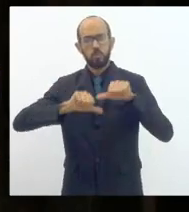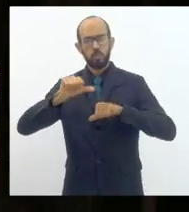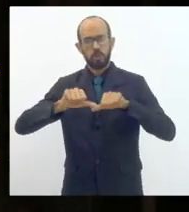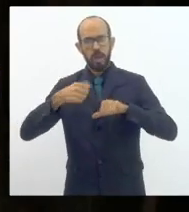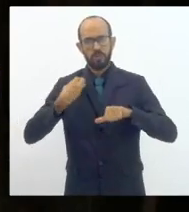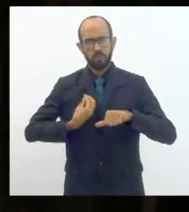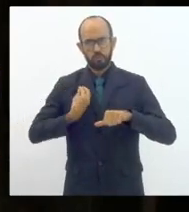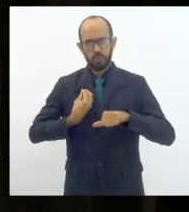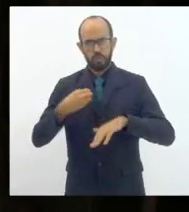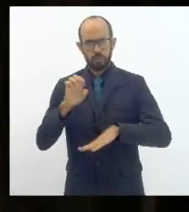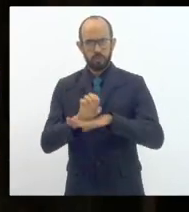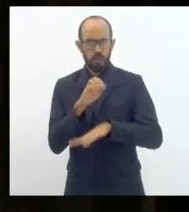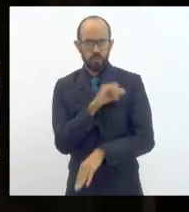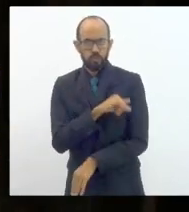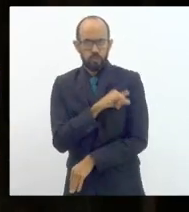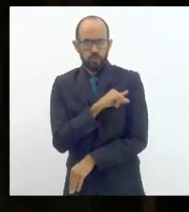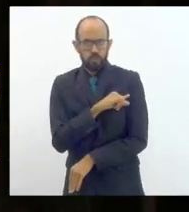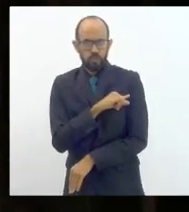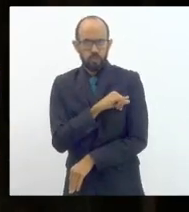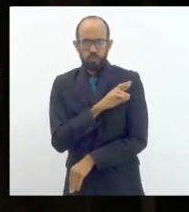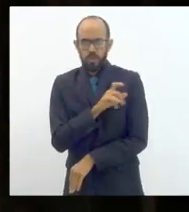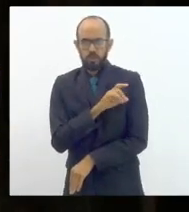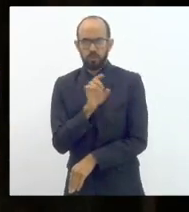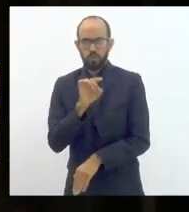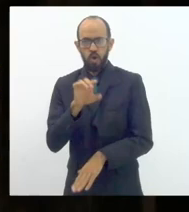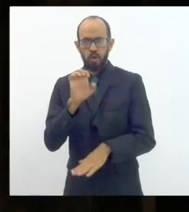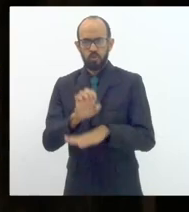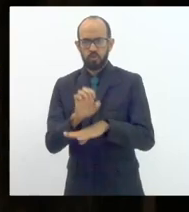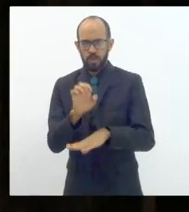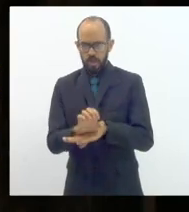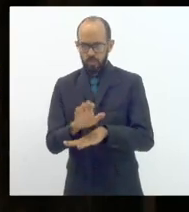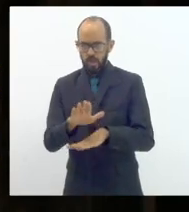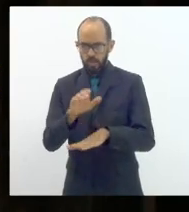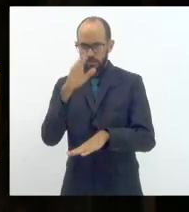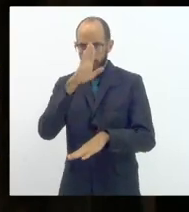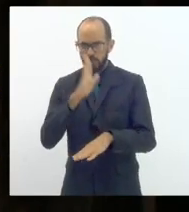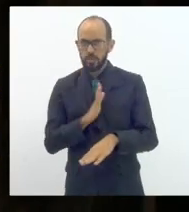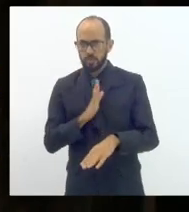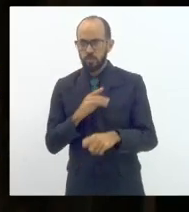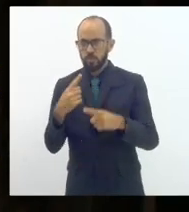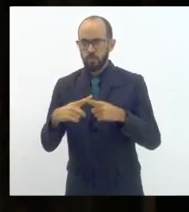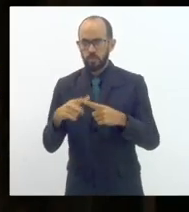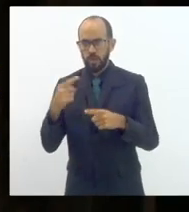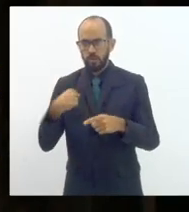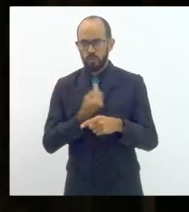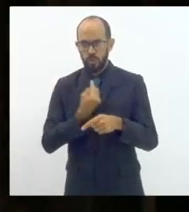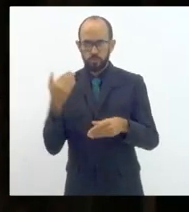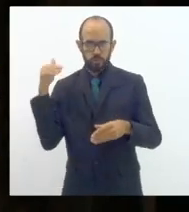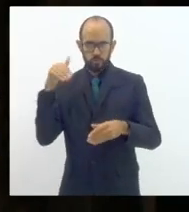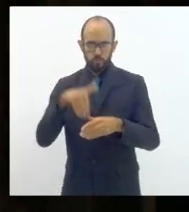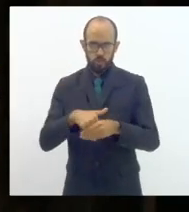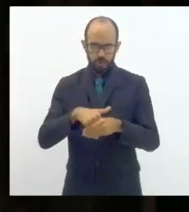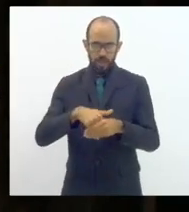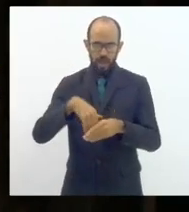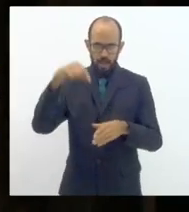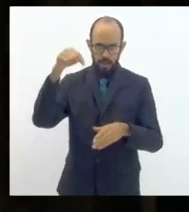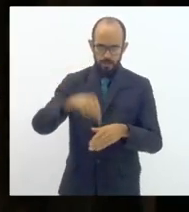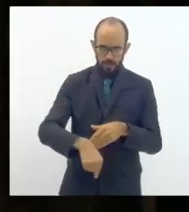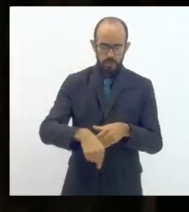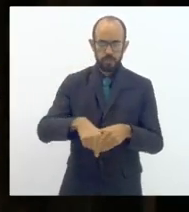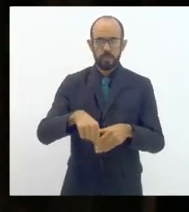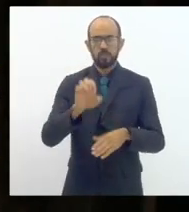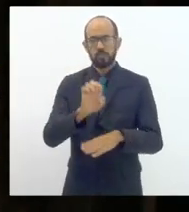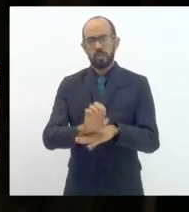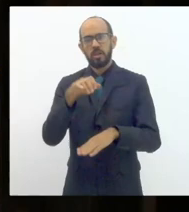Rio de Janeiro. Não só no estado do Rio de Janeiro, no Brasil todo, porque a gente vai votar projetos de leis aqui no estado do Rio de Janeiro,